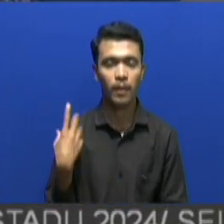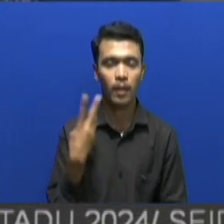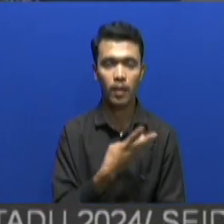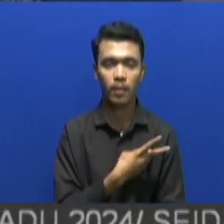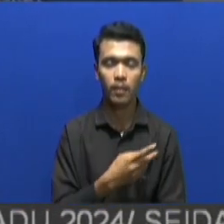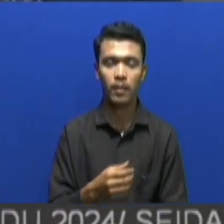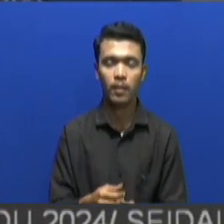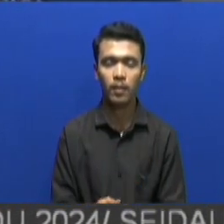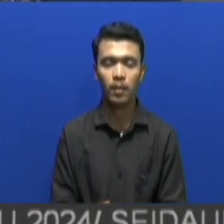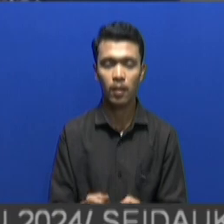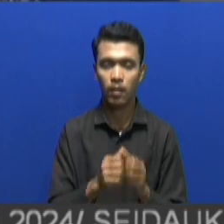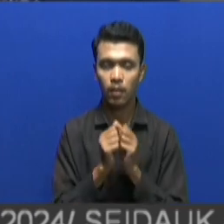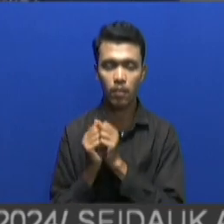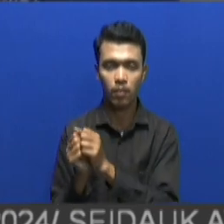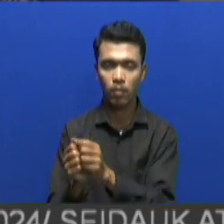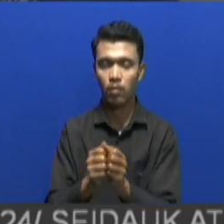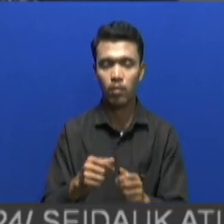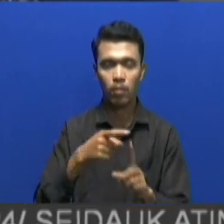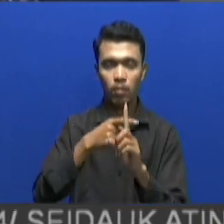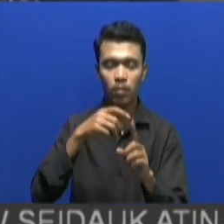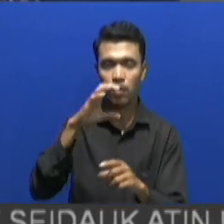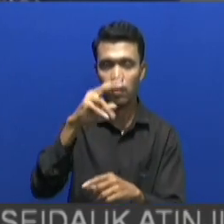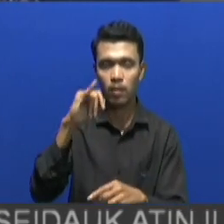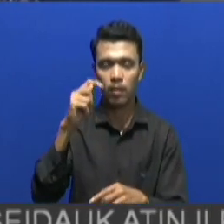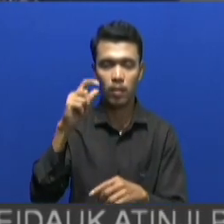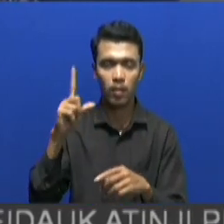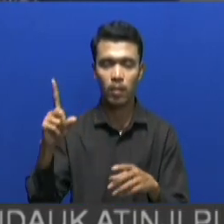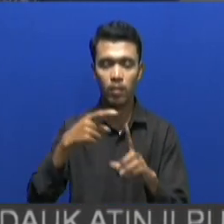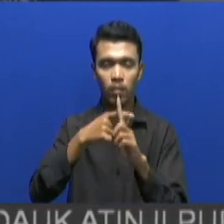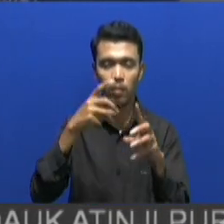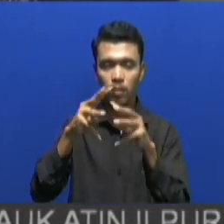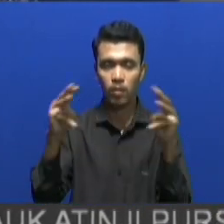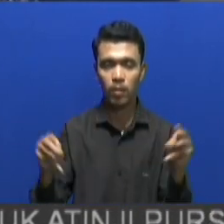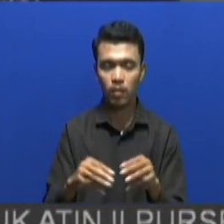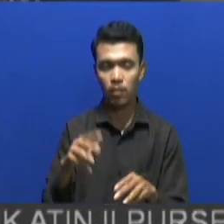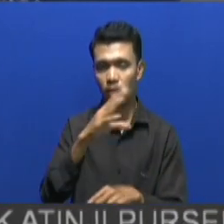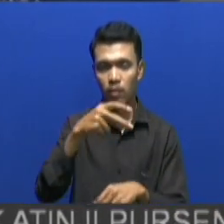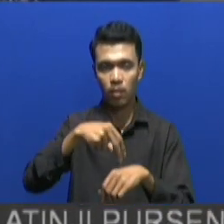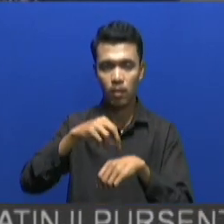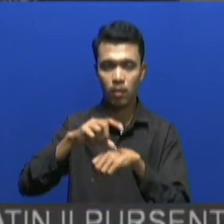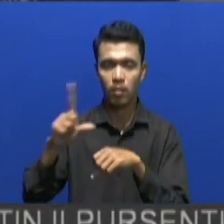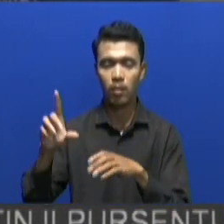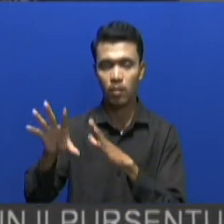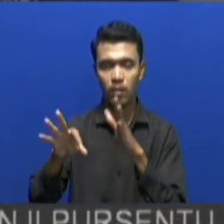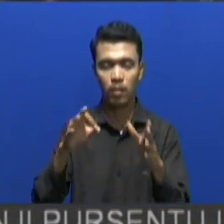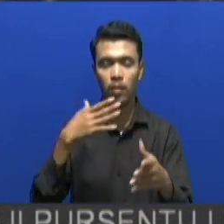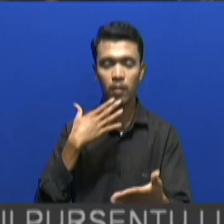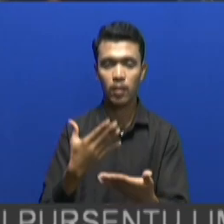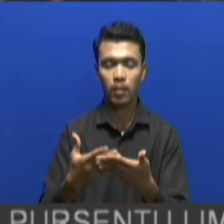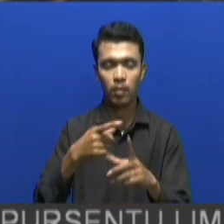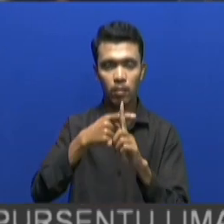ligamos, se a minha parte, todo, se Câmara de Comércio, se município mais nacional, a tu, e também receba um benefício se encontra o seu